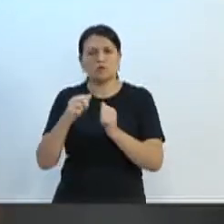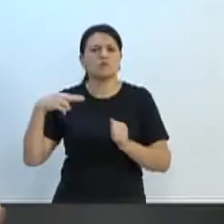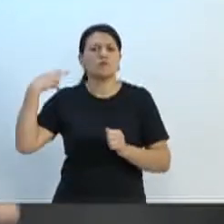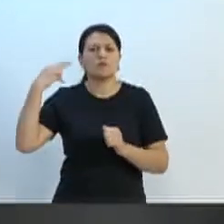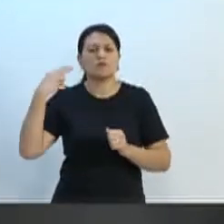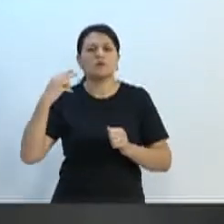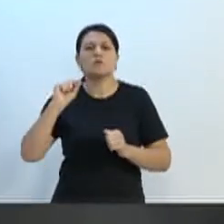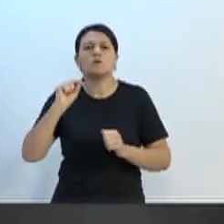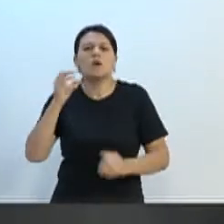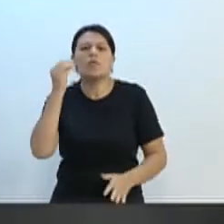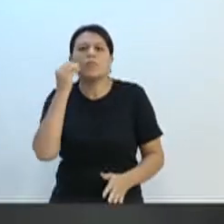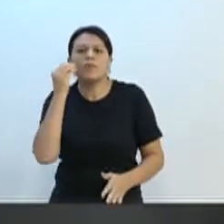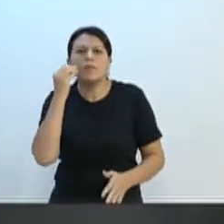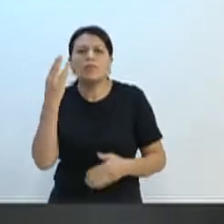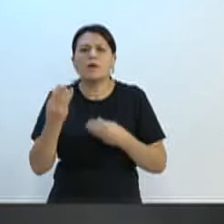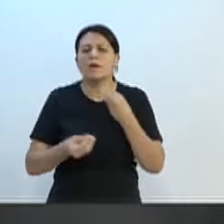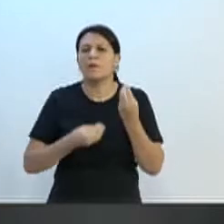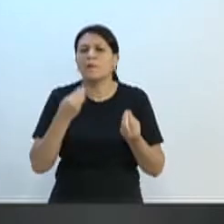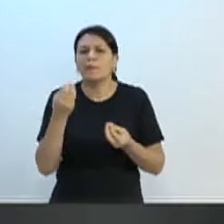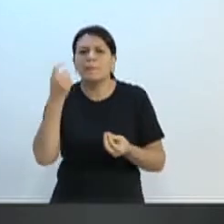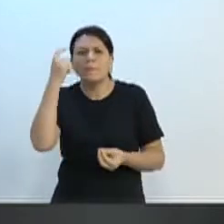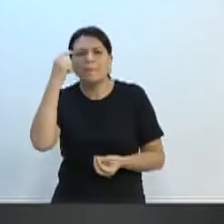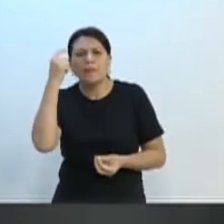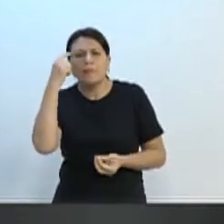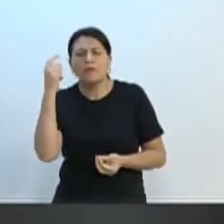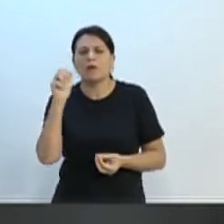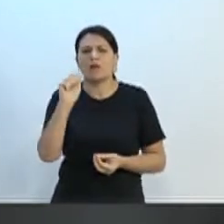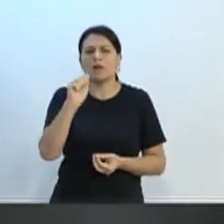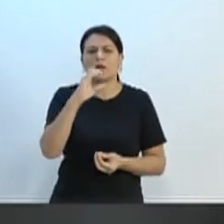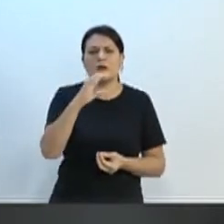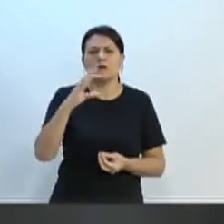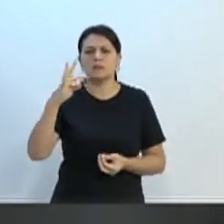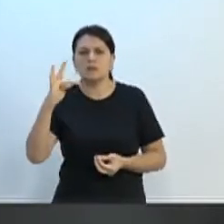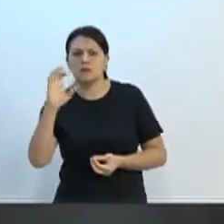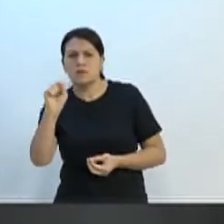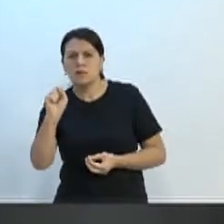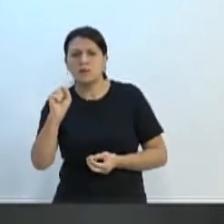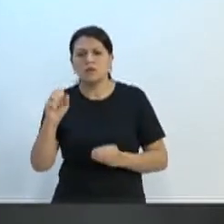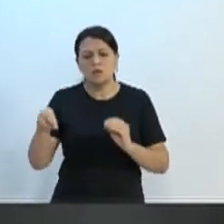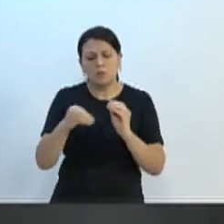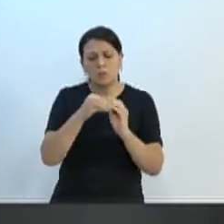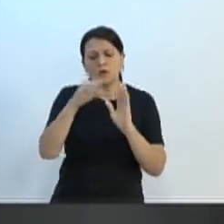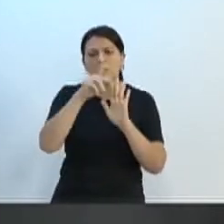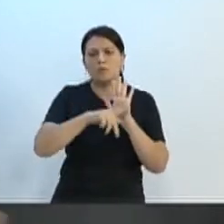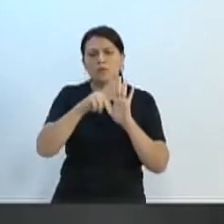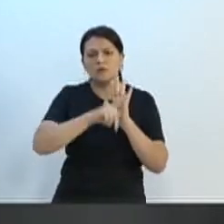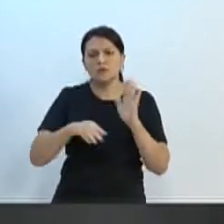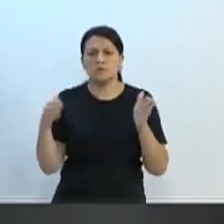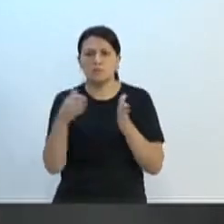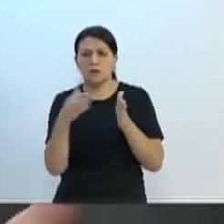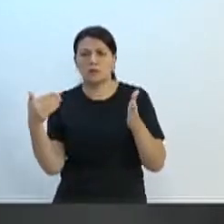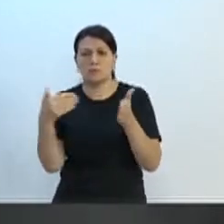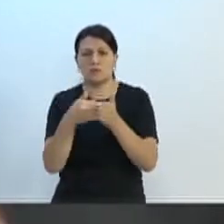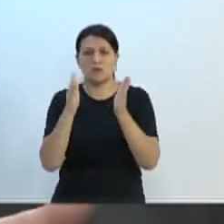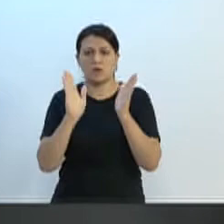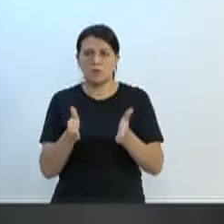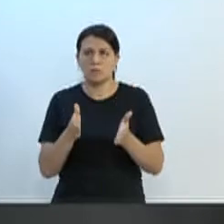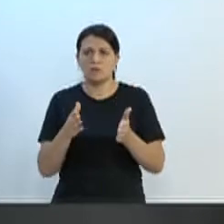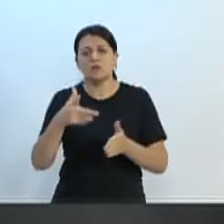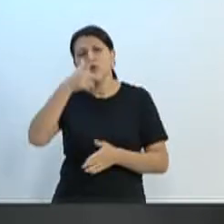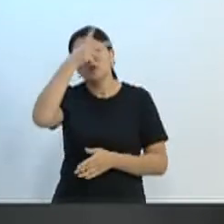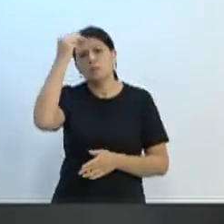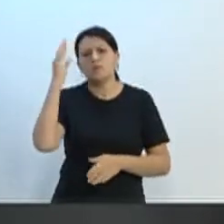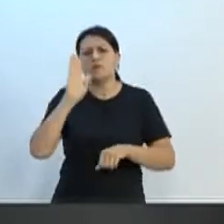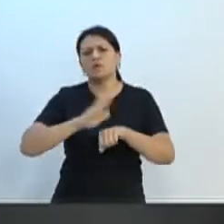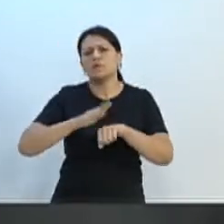de tentar também pensar nos ACTs e incluir neste projeto que tinha prazo para ser votado até hoje, que o prefeito resolveu fazer toda essa politicagem,